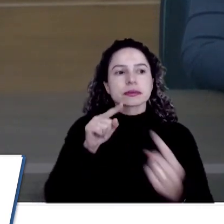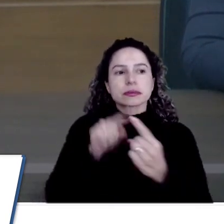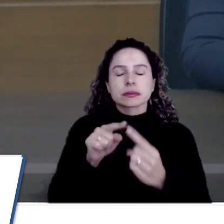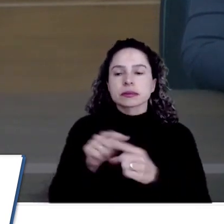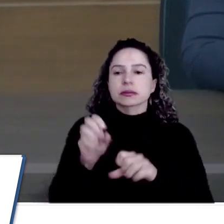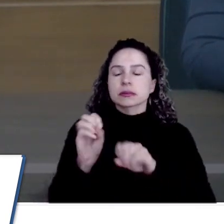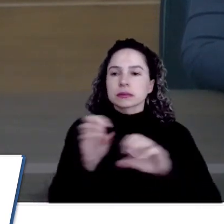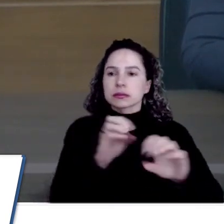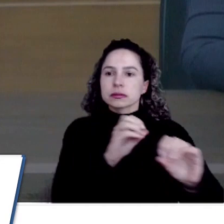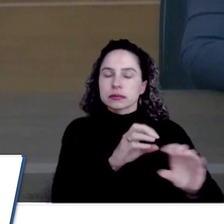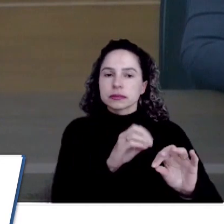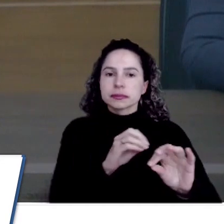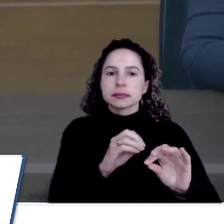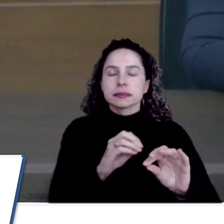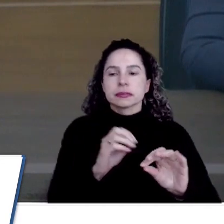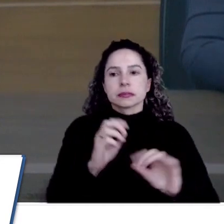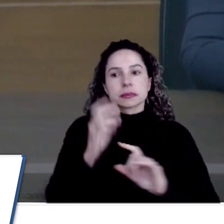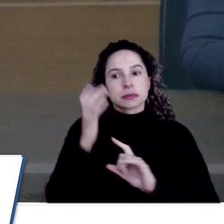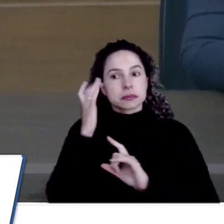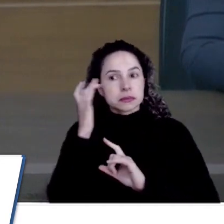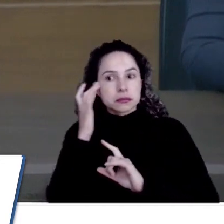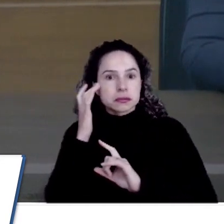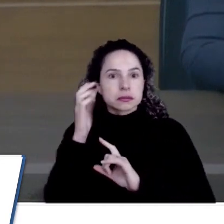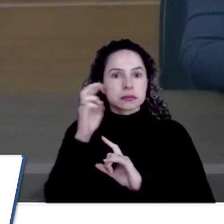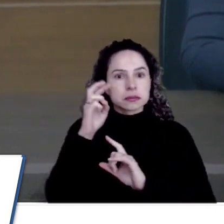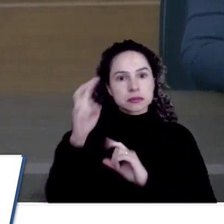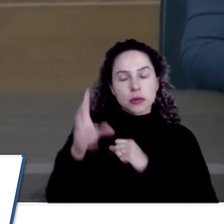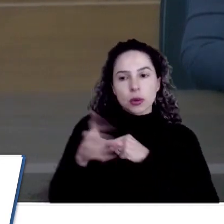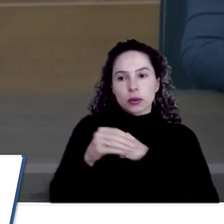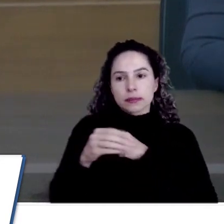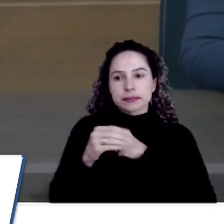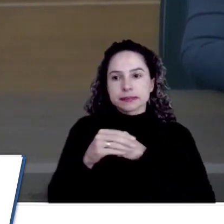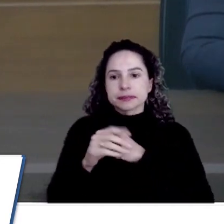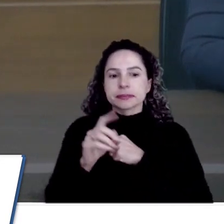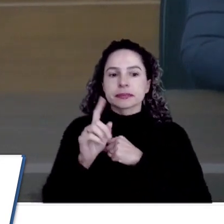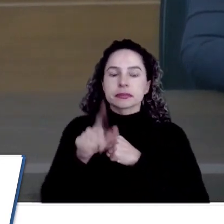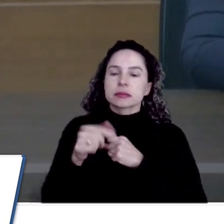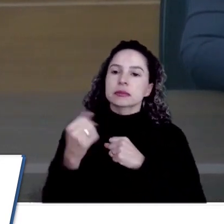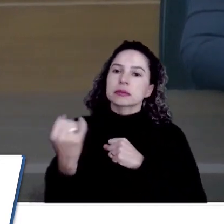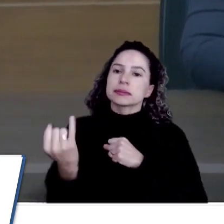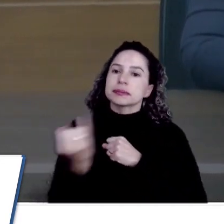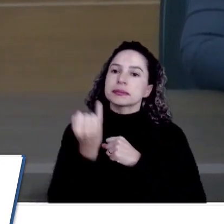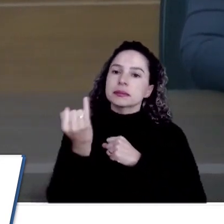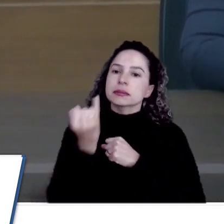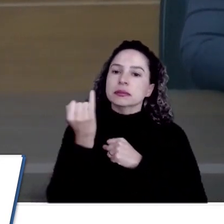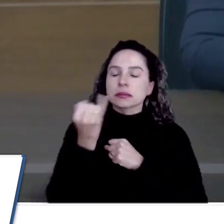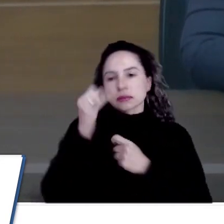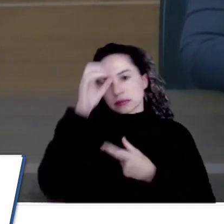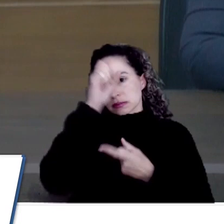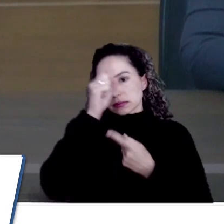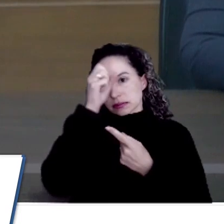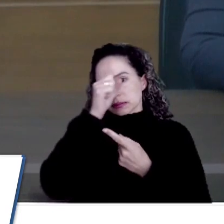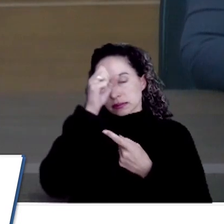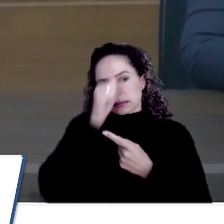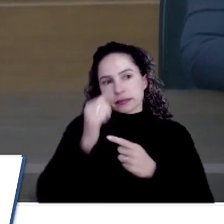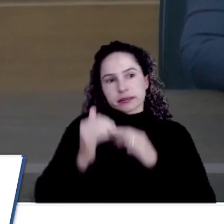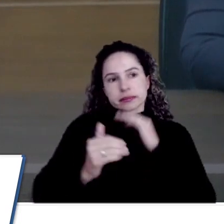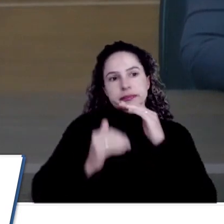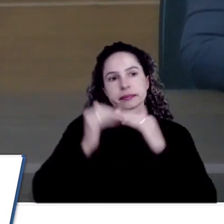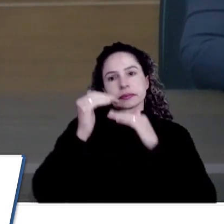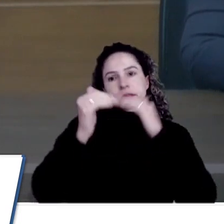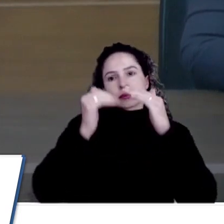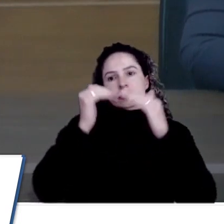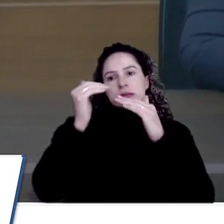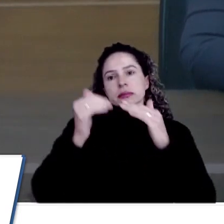e sabedoria da importância da aprendizagem para crescimento do